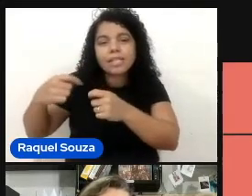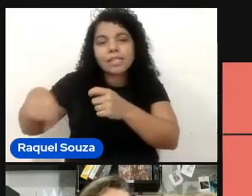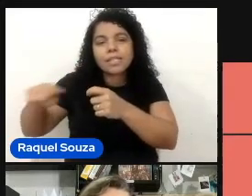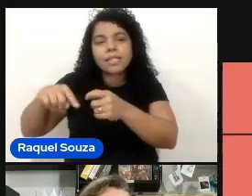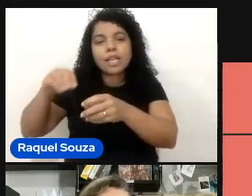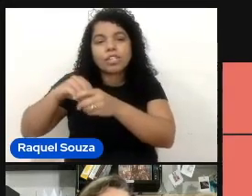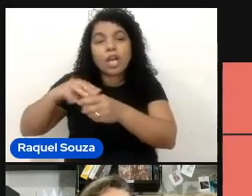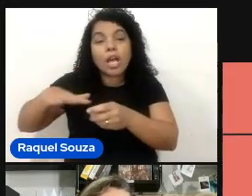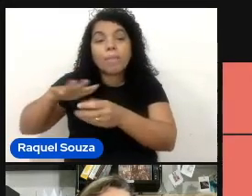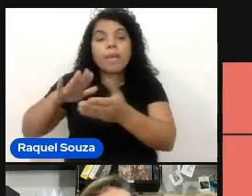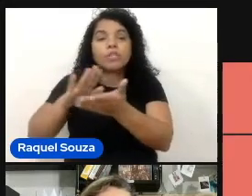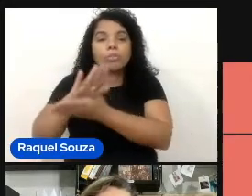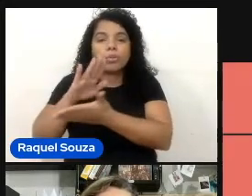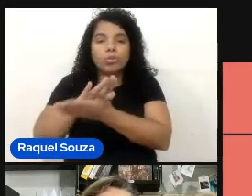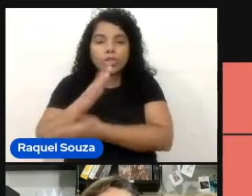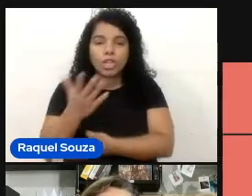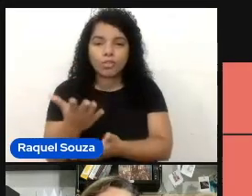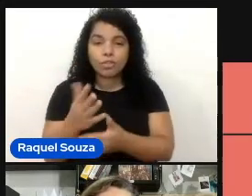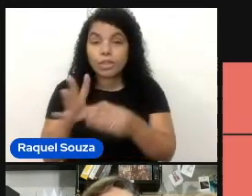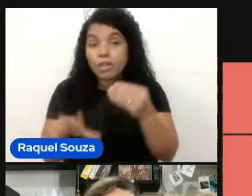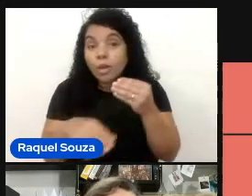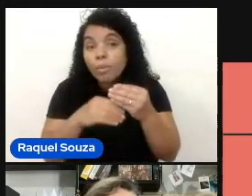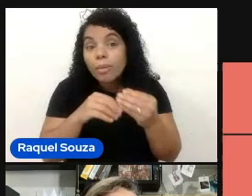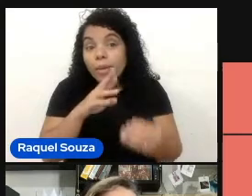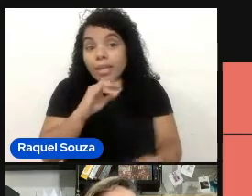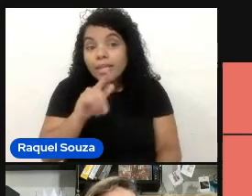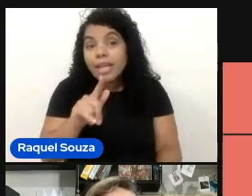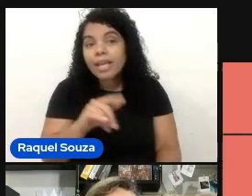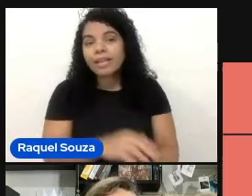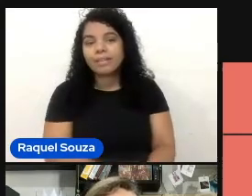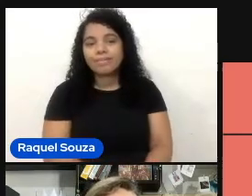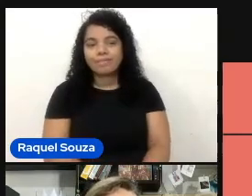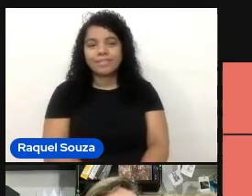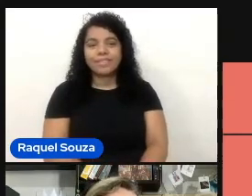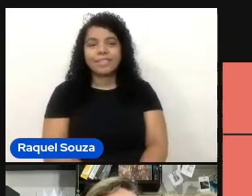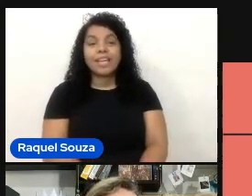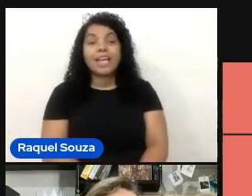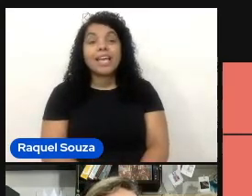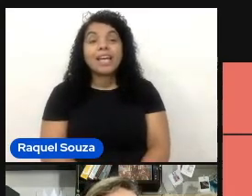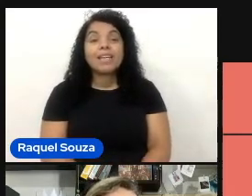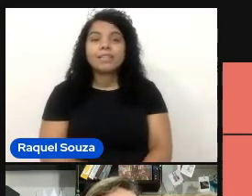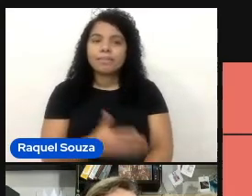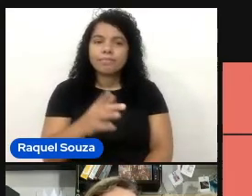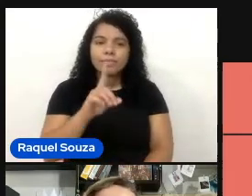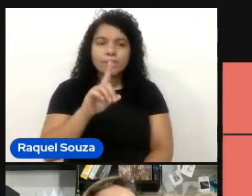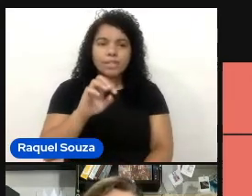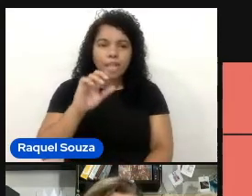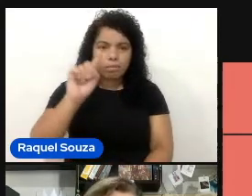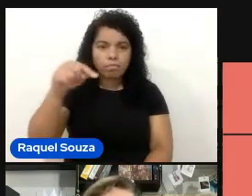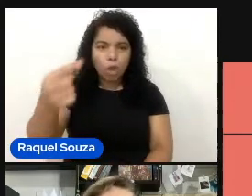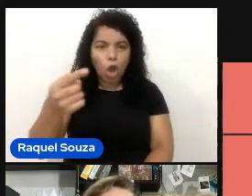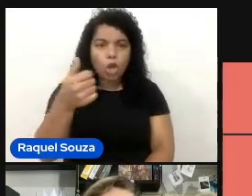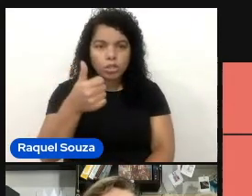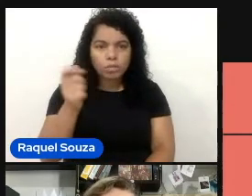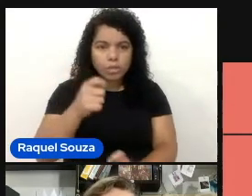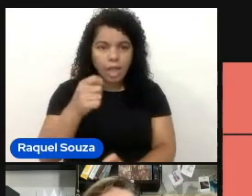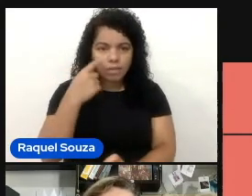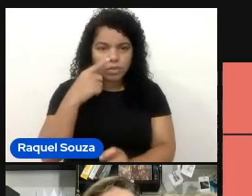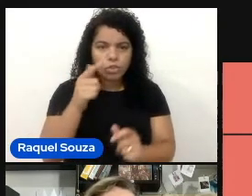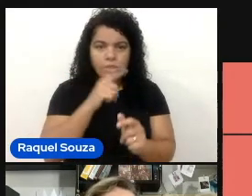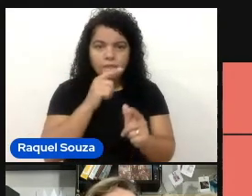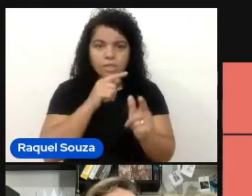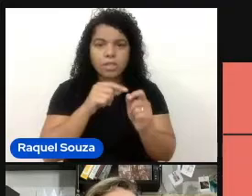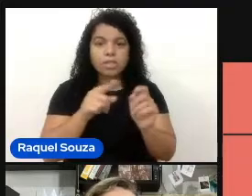produtivo. Você me complementa, Rê? Bora. Odé, você consegue passar para o próximo? Porque daí a gente vai conseguir